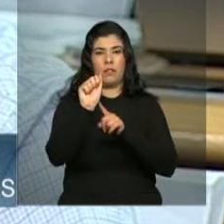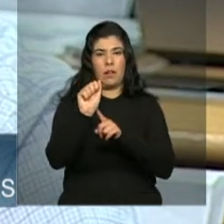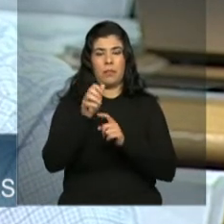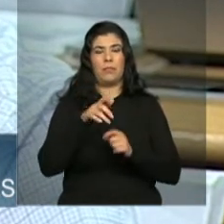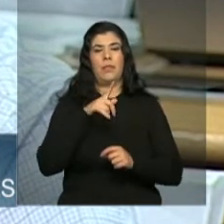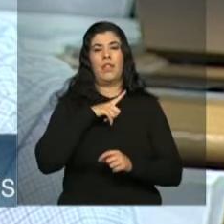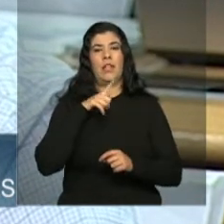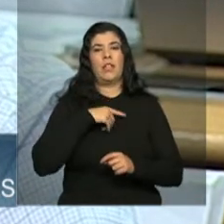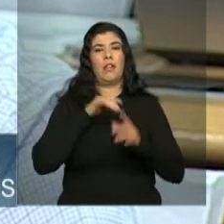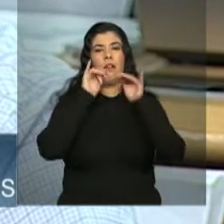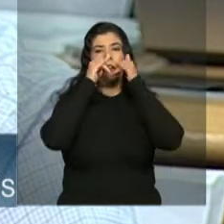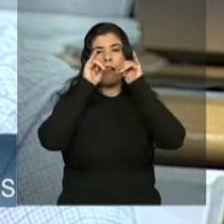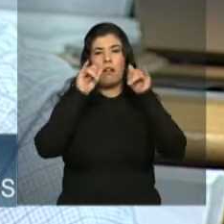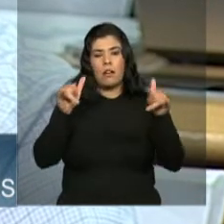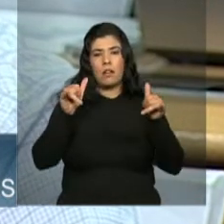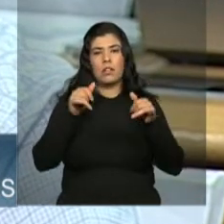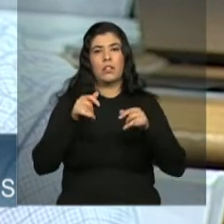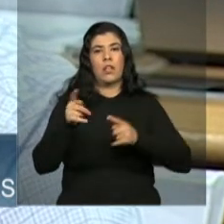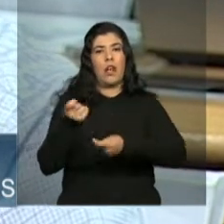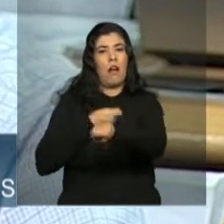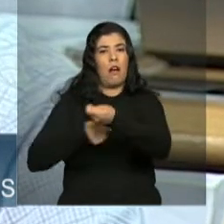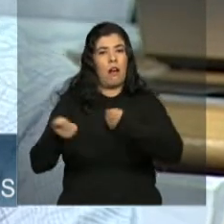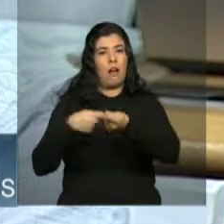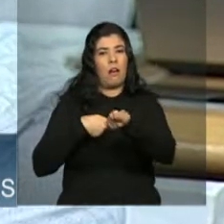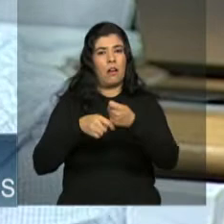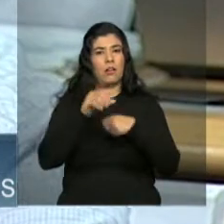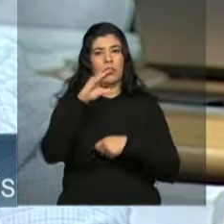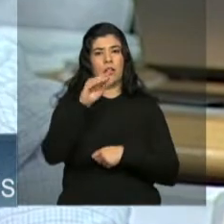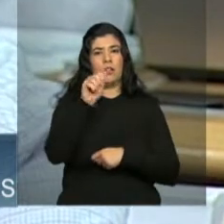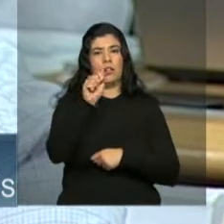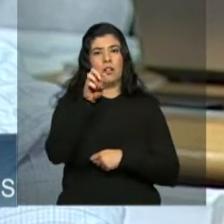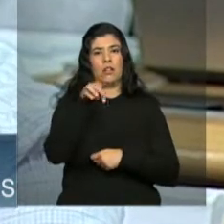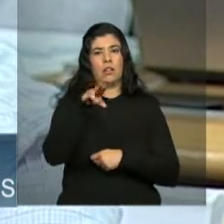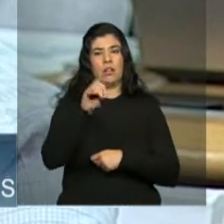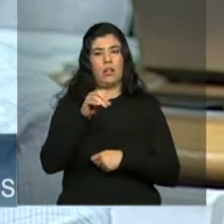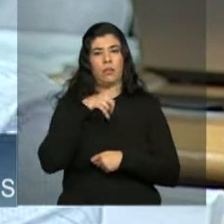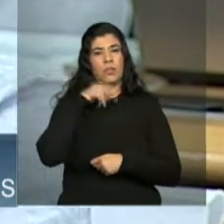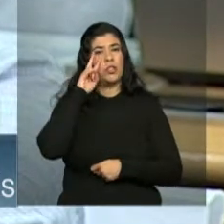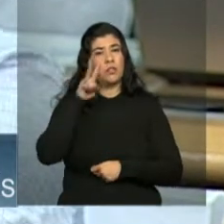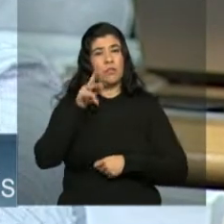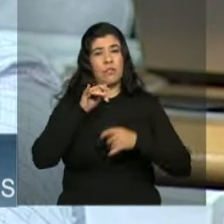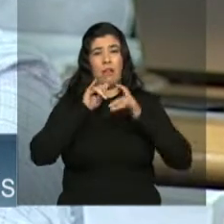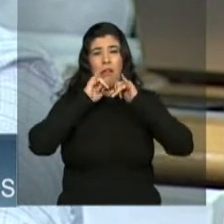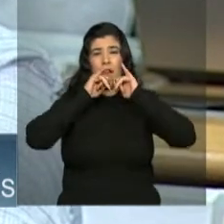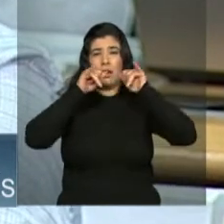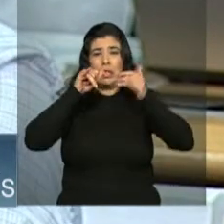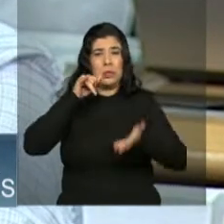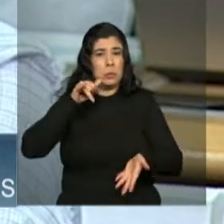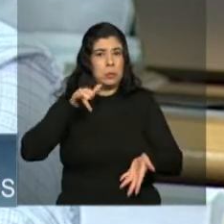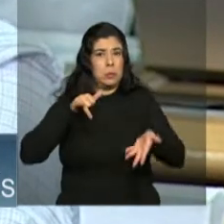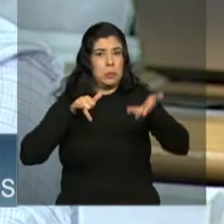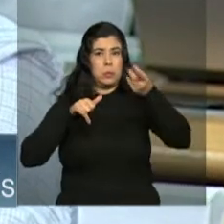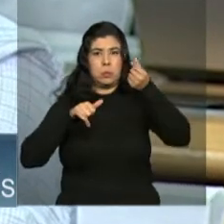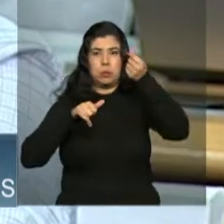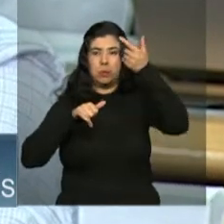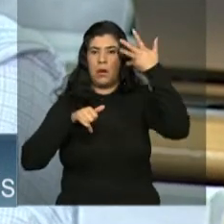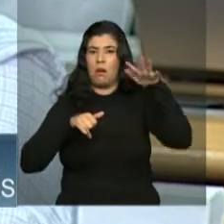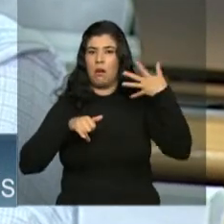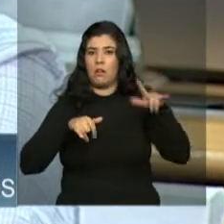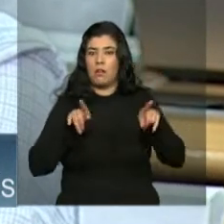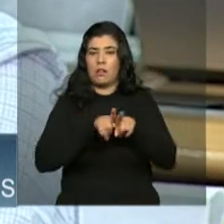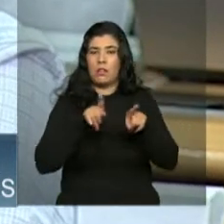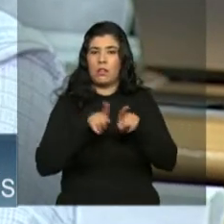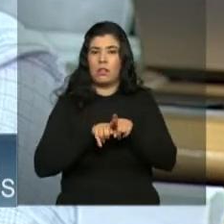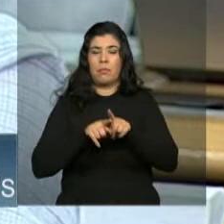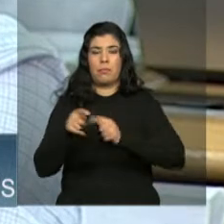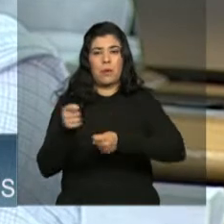energia e câmbio né a gente vê aí a energia elétrica subindo muito câmbio subindo tanto também quanto